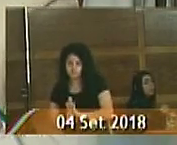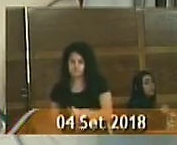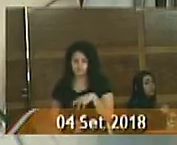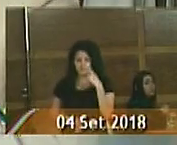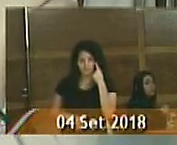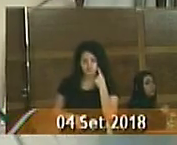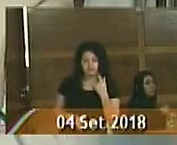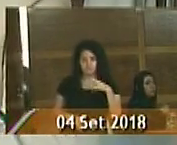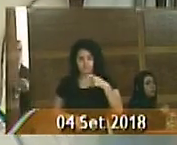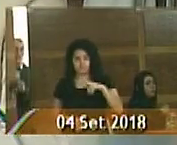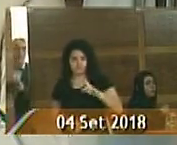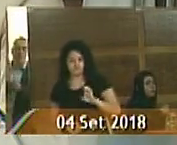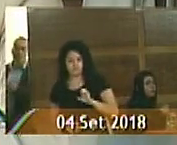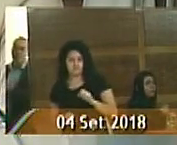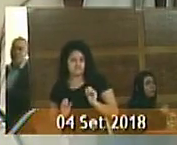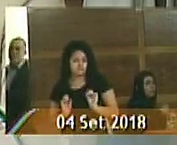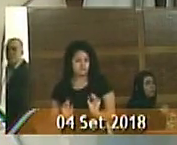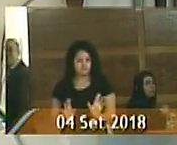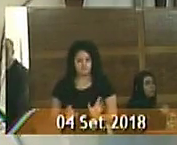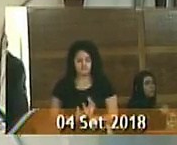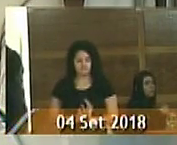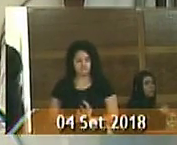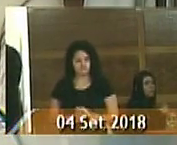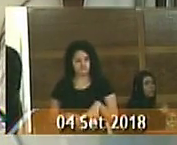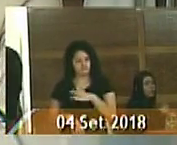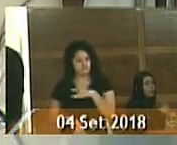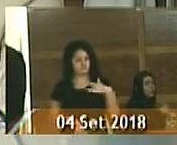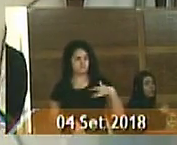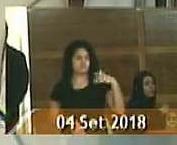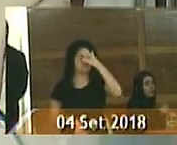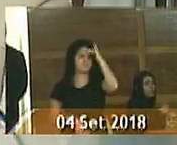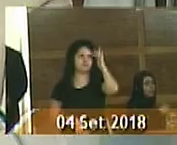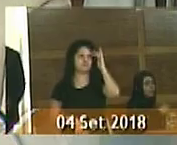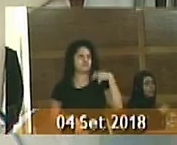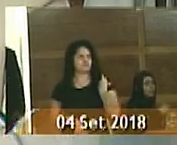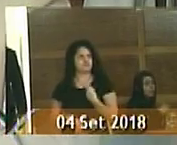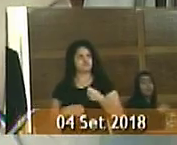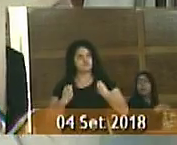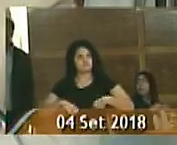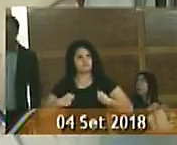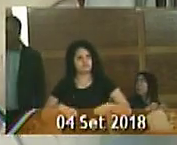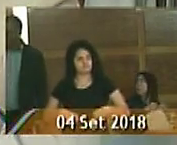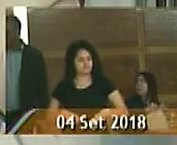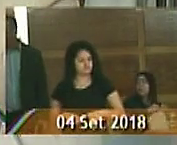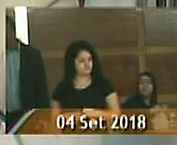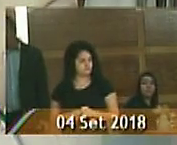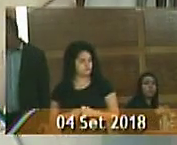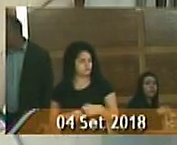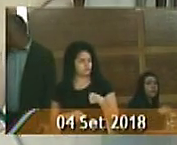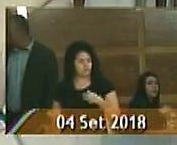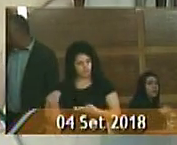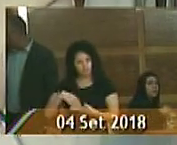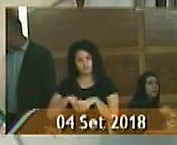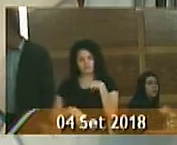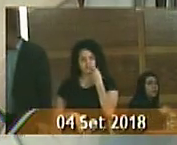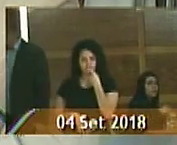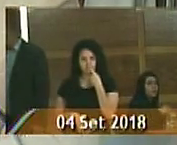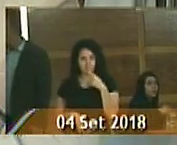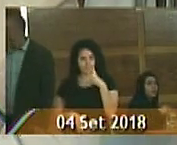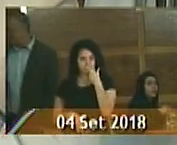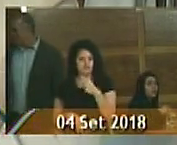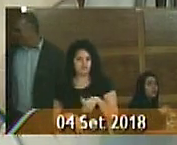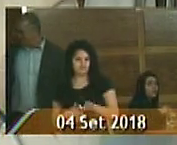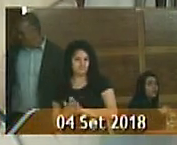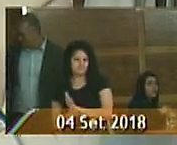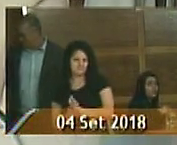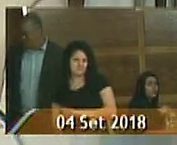né? Aquelas, é a parte básica da saúde das pessoas, e a gente precisa disso. Por isso que eu volto a falar. Parece que não tem nada a